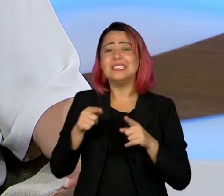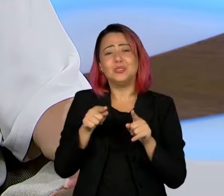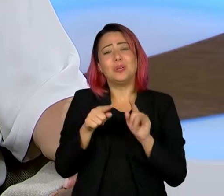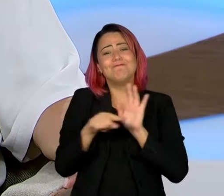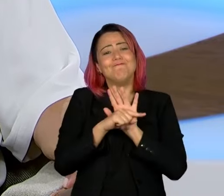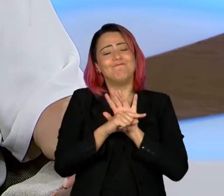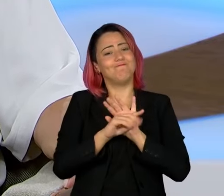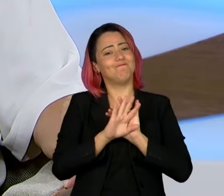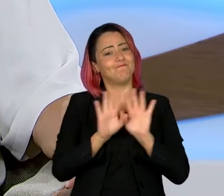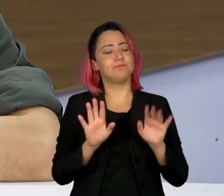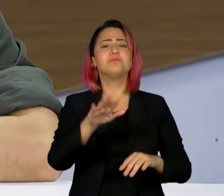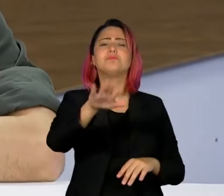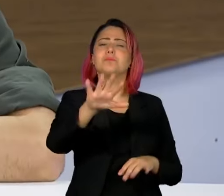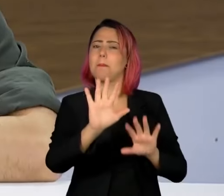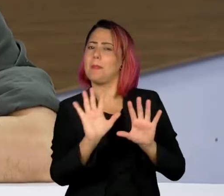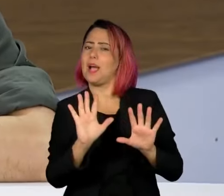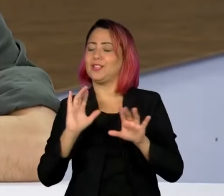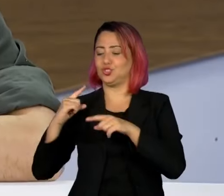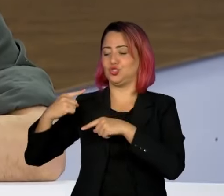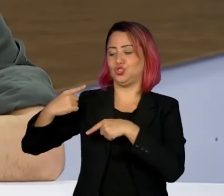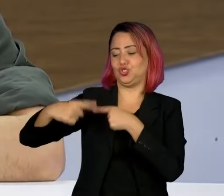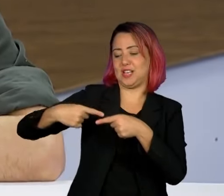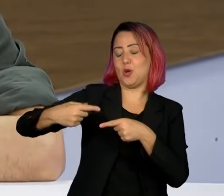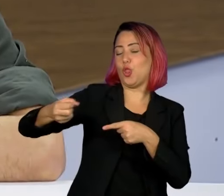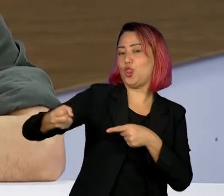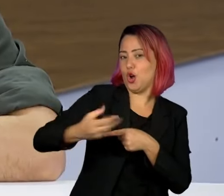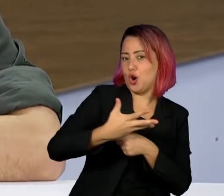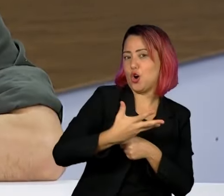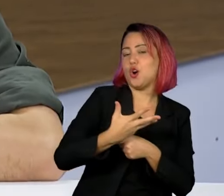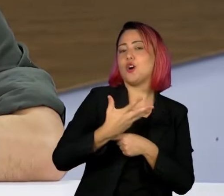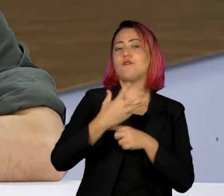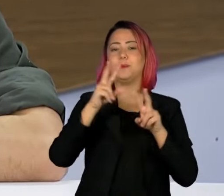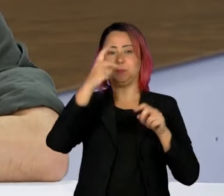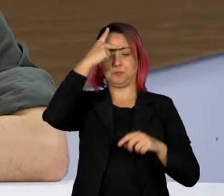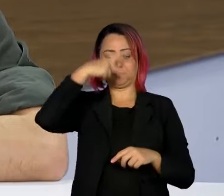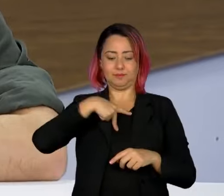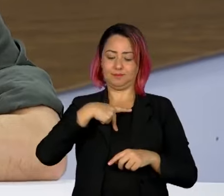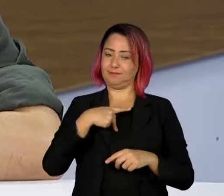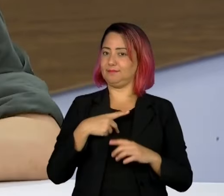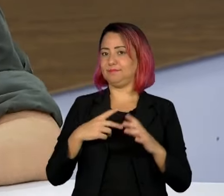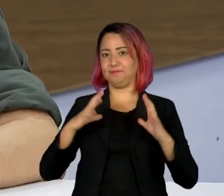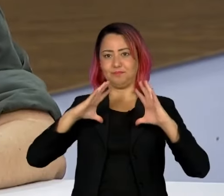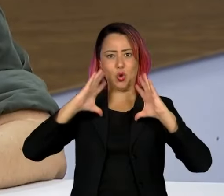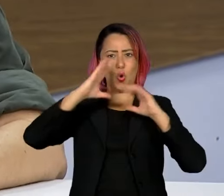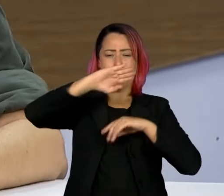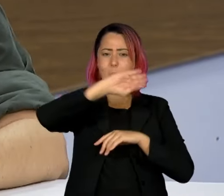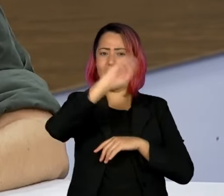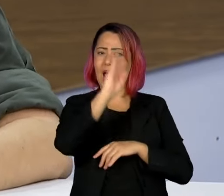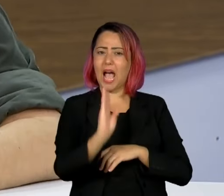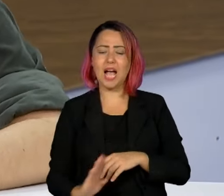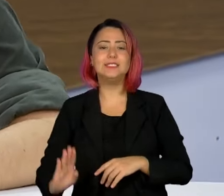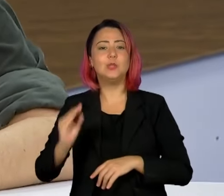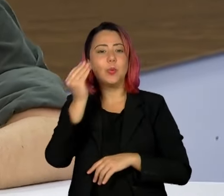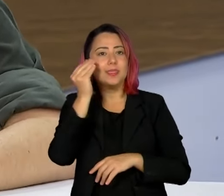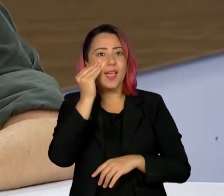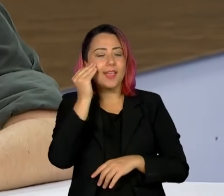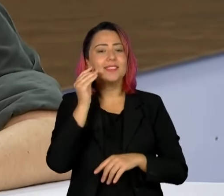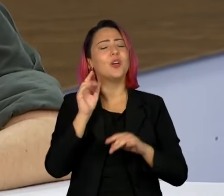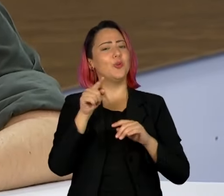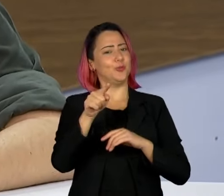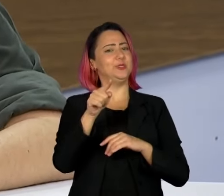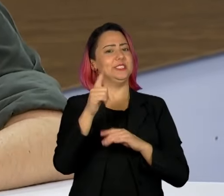Ô Magal, mas nessa nova geração, e por falar em personalidade, você tem uma coisa que todo mundo no Brasil está buscando, que é que você